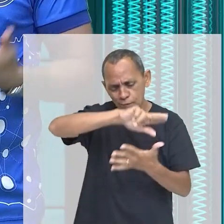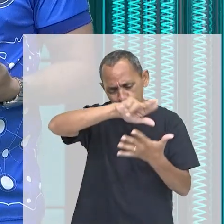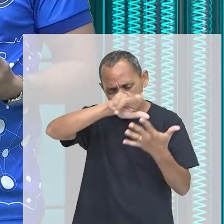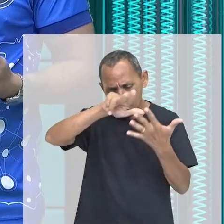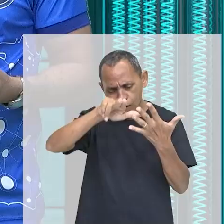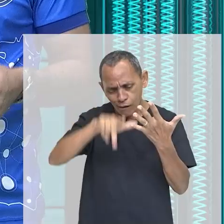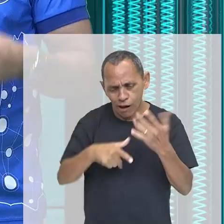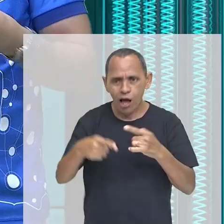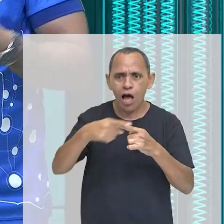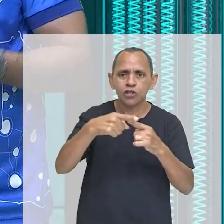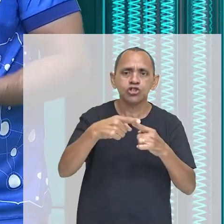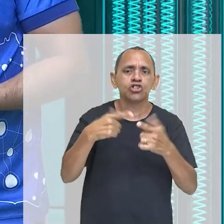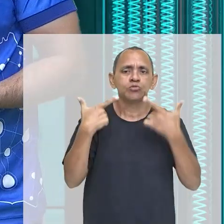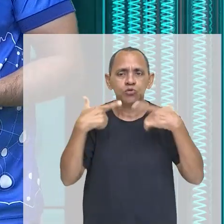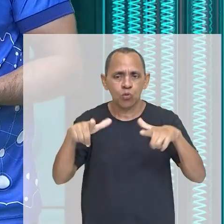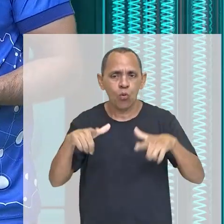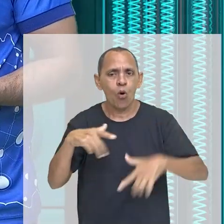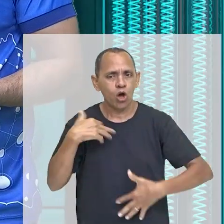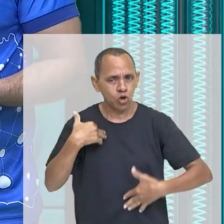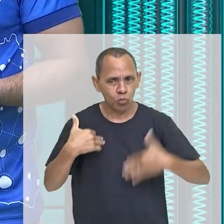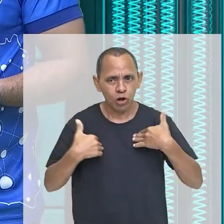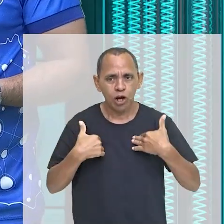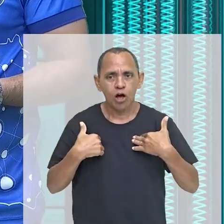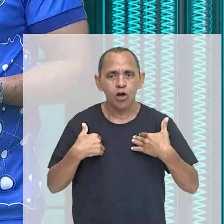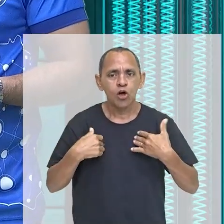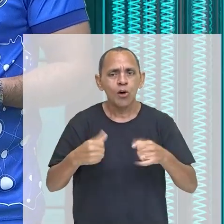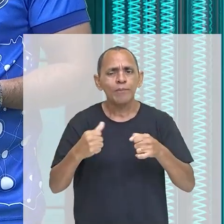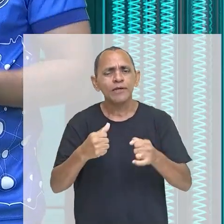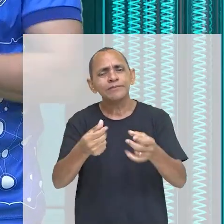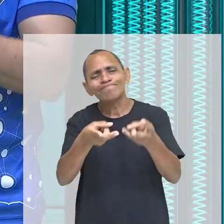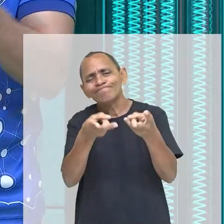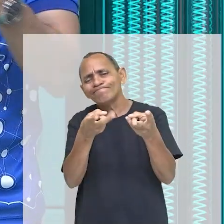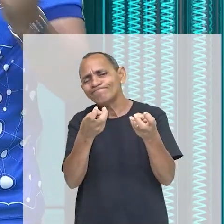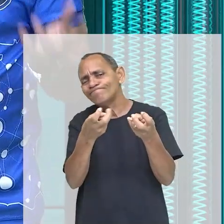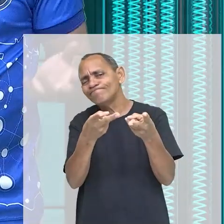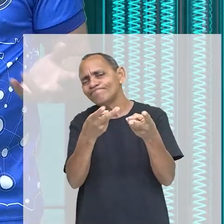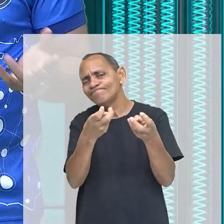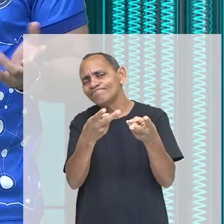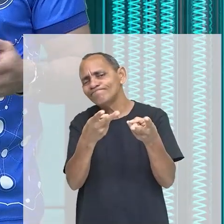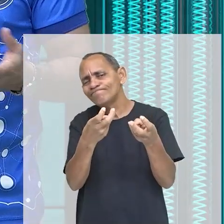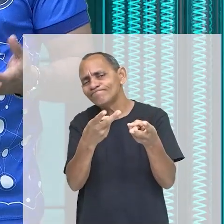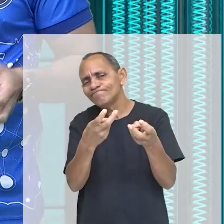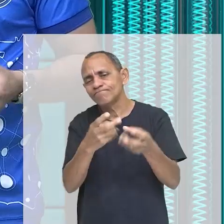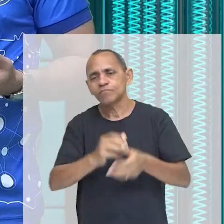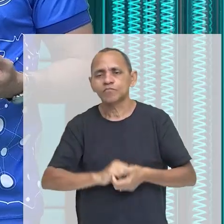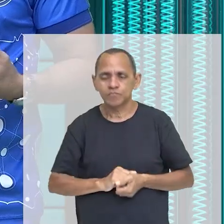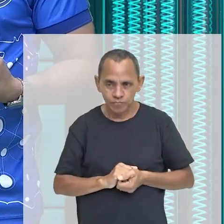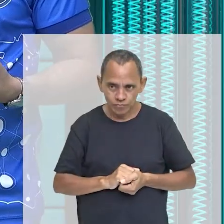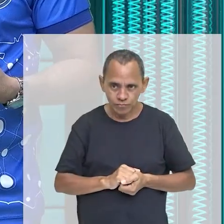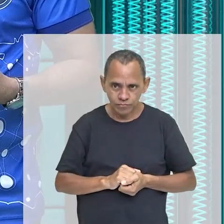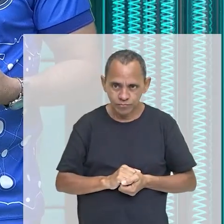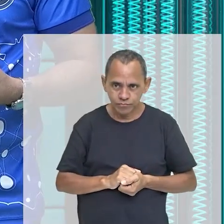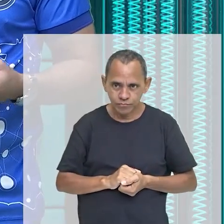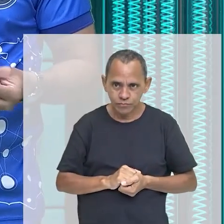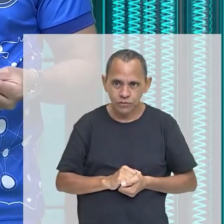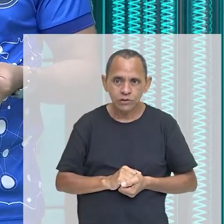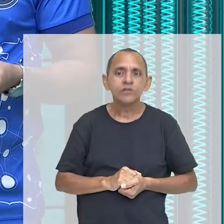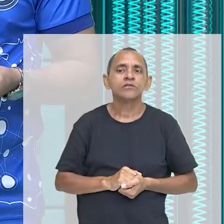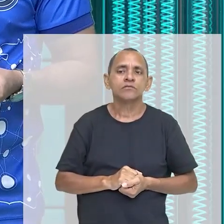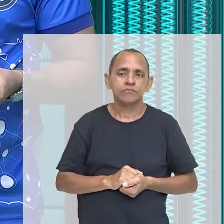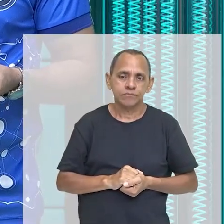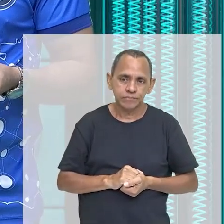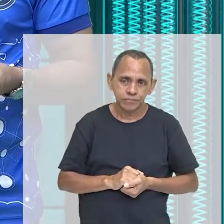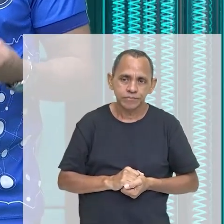eles vão indicar alguma coisa. Se você prestar bastante atenção, né, no seu interlocutor, no seu contexto, no seu meio, você vai